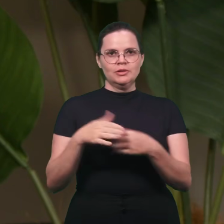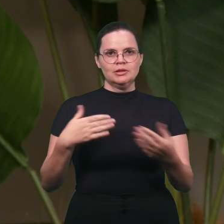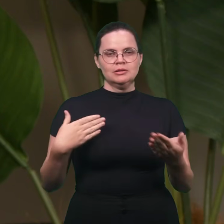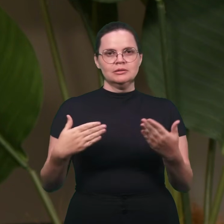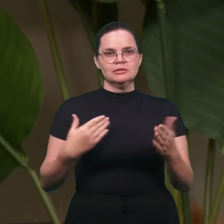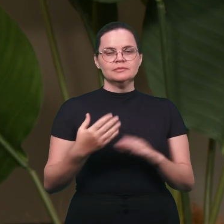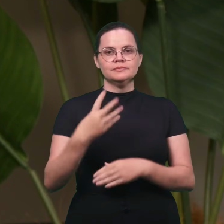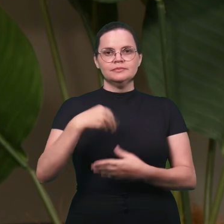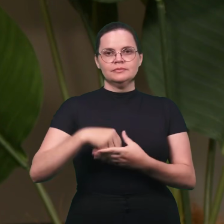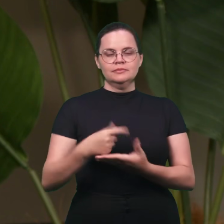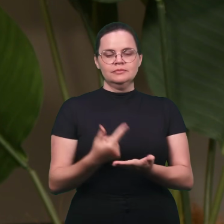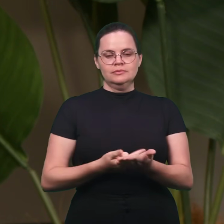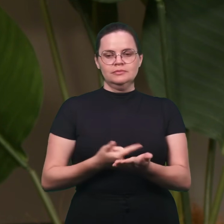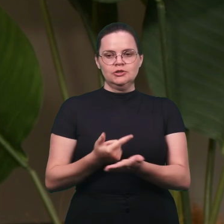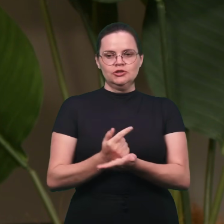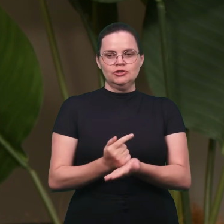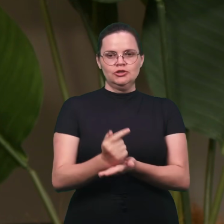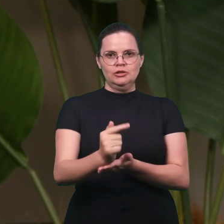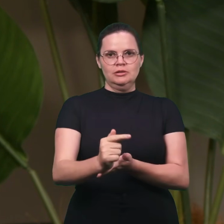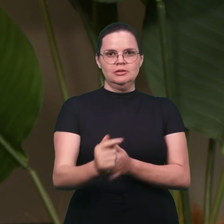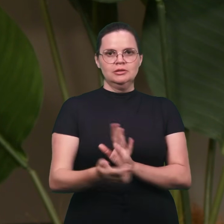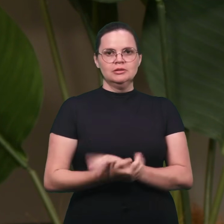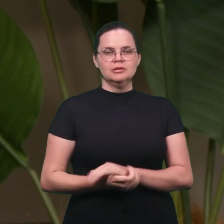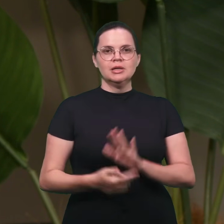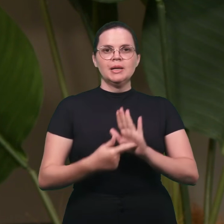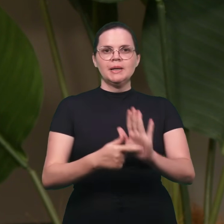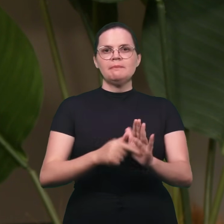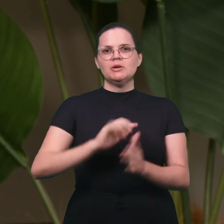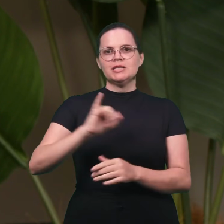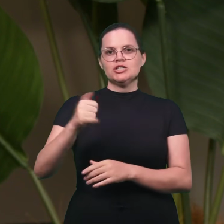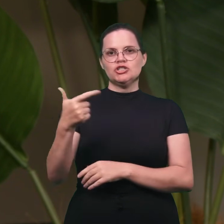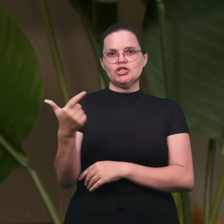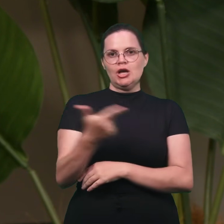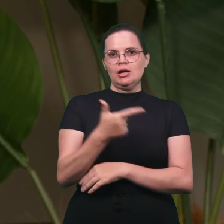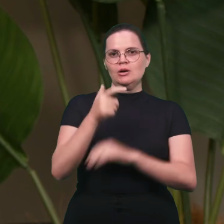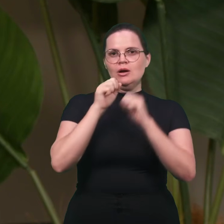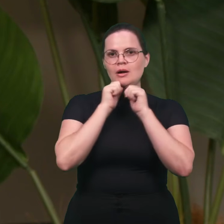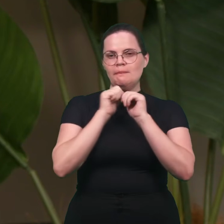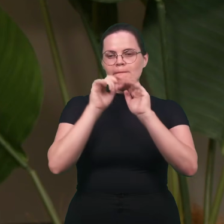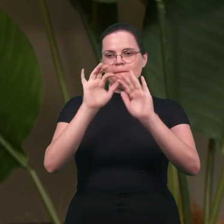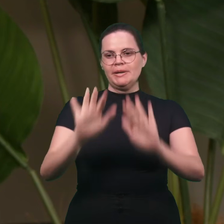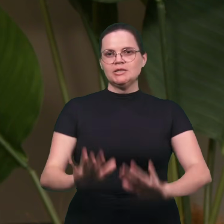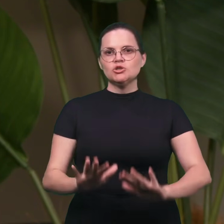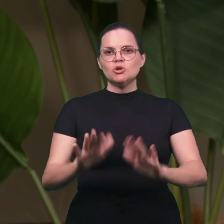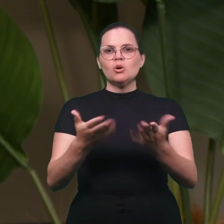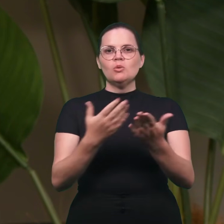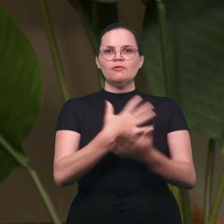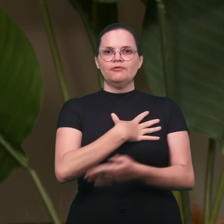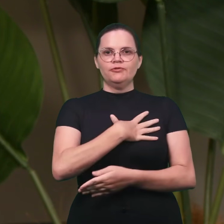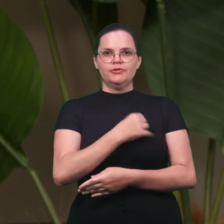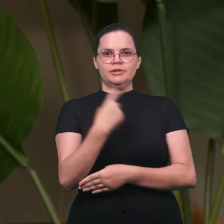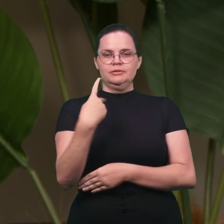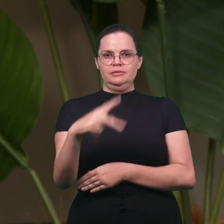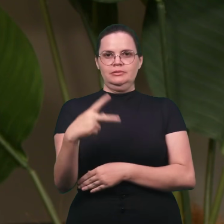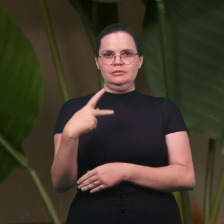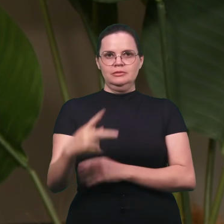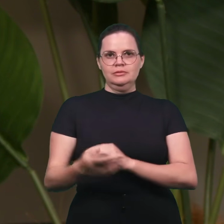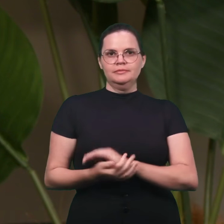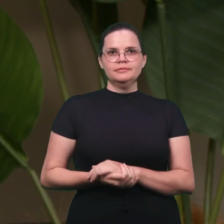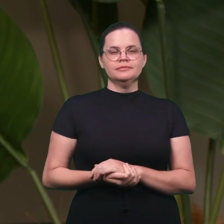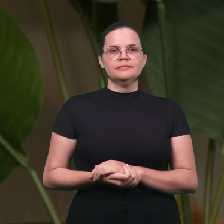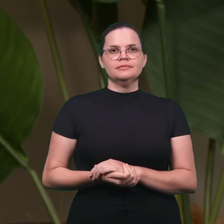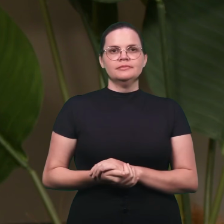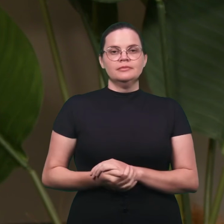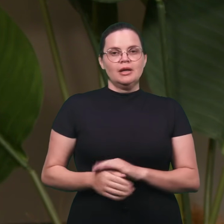em Gênesis, a bênção de Jacó, de Israel, aos seus filhos, que é um dos capítulos